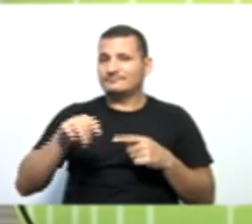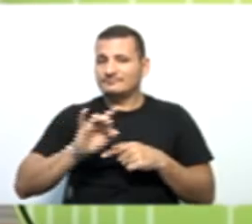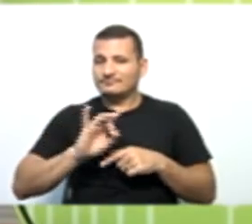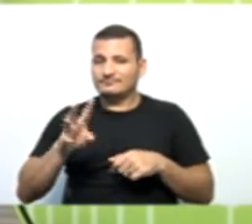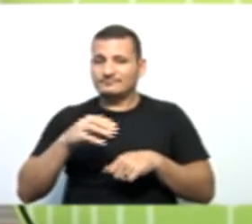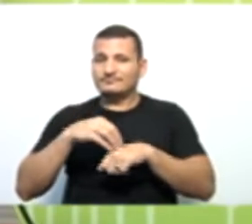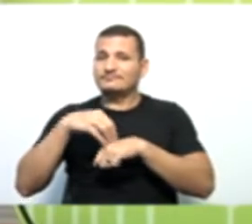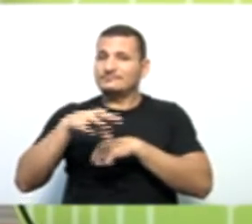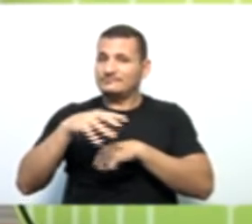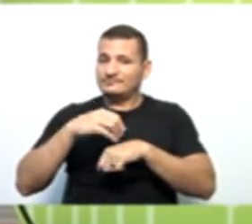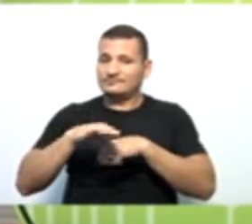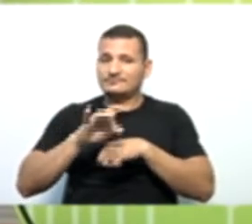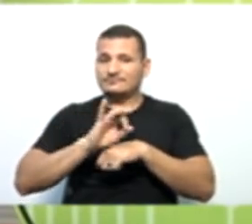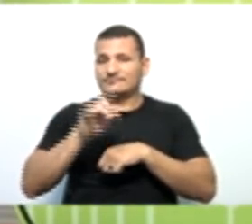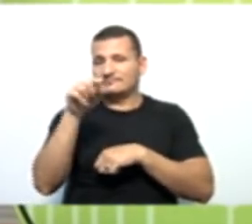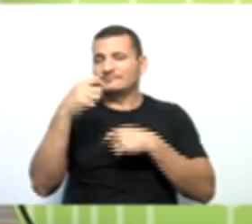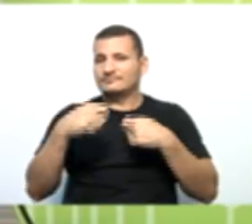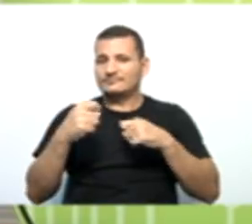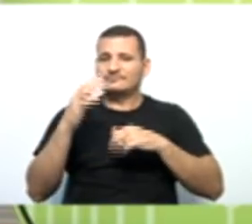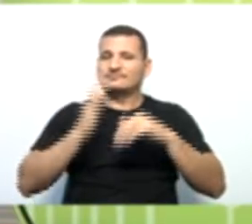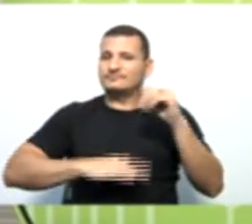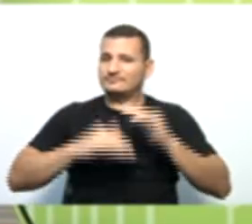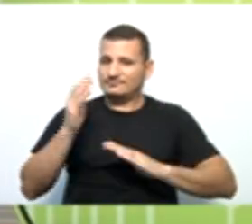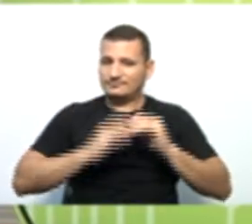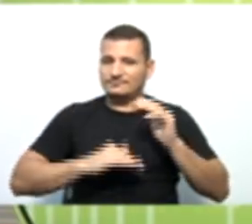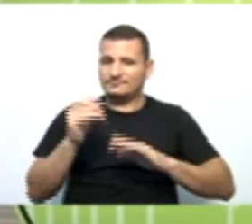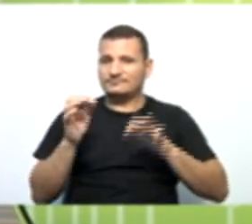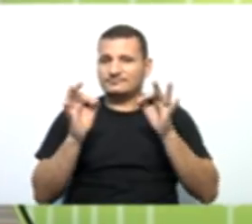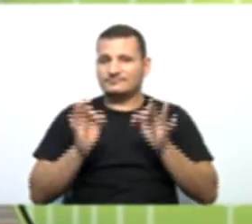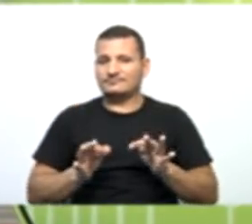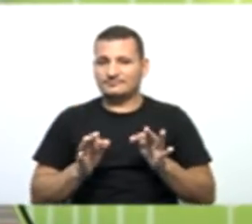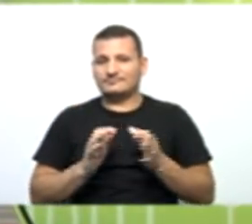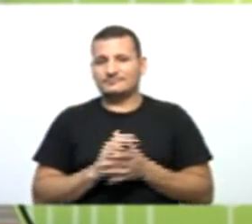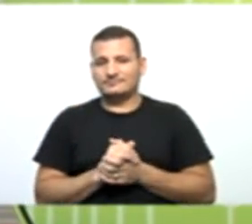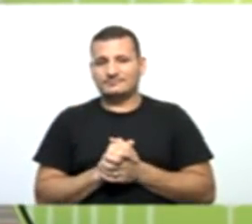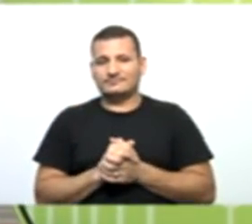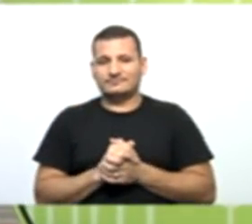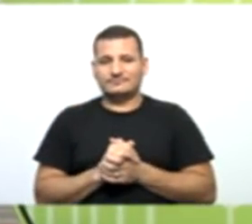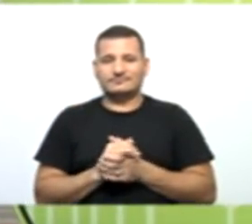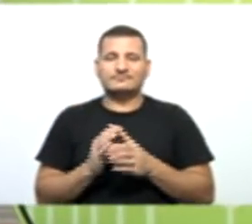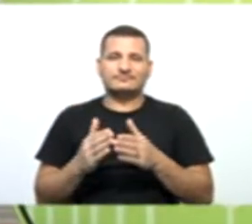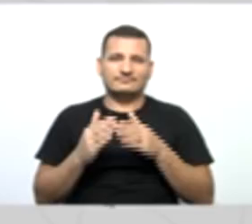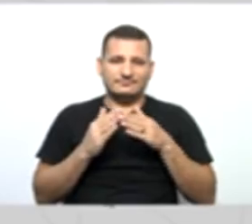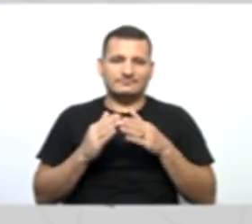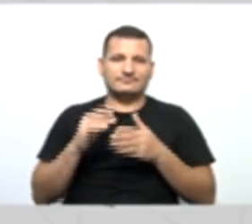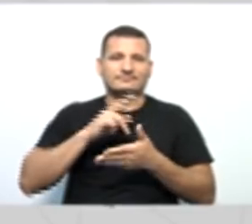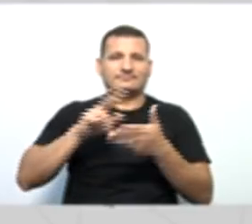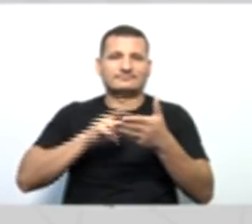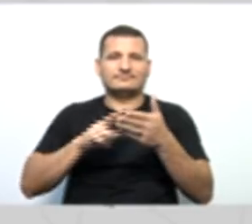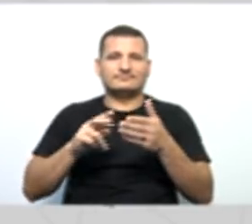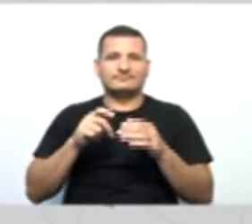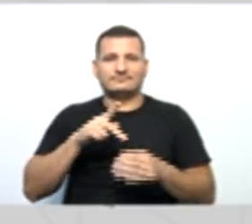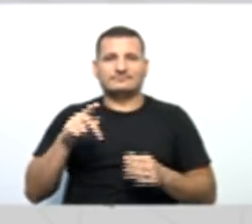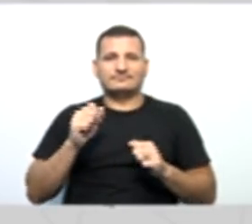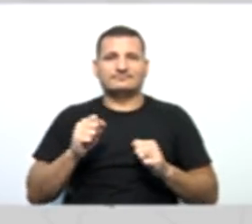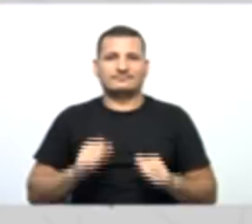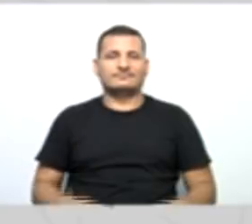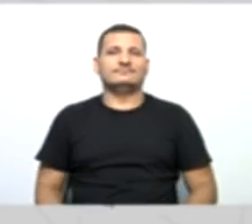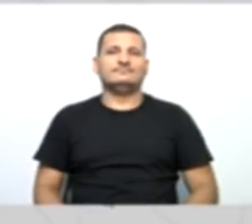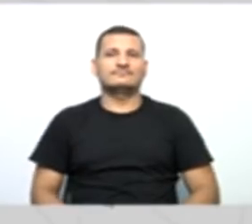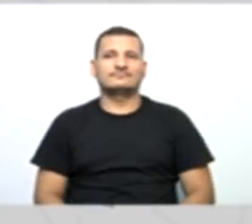você precisa sempre de um profissional adequado, tá bom? Professora, pode ler pra gente aí o primeiro, professora Adriana?